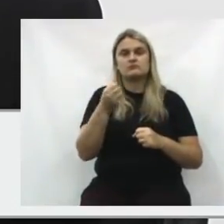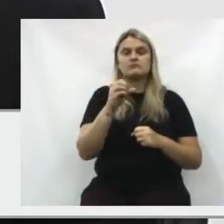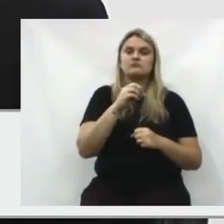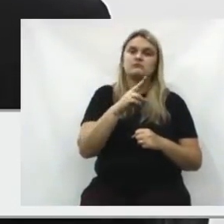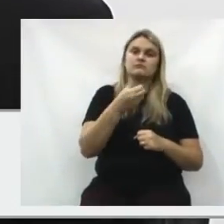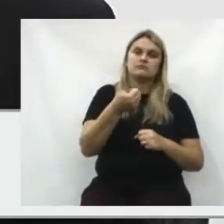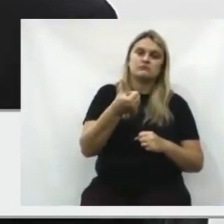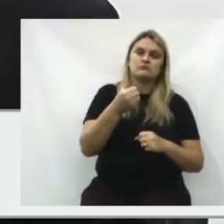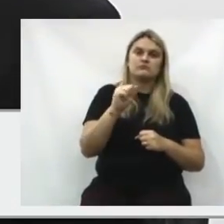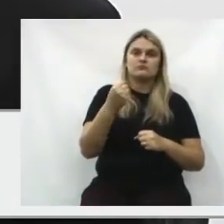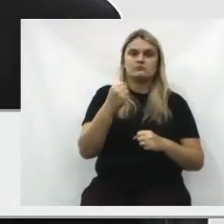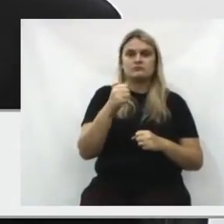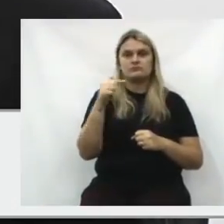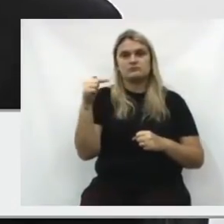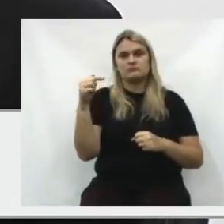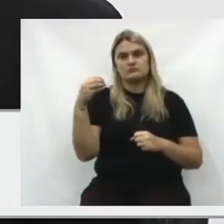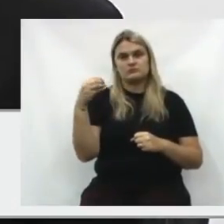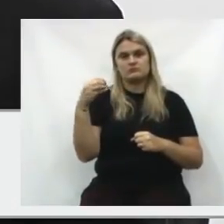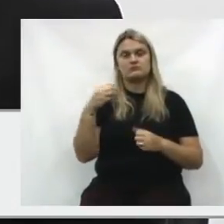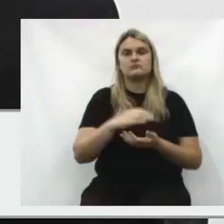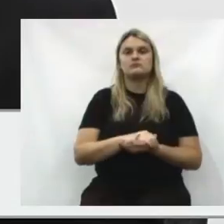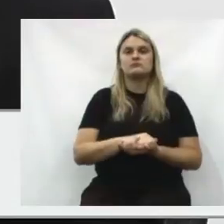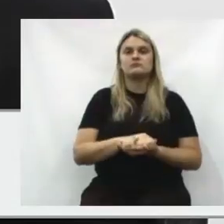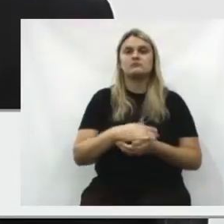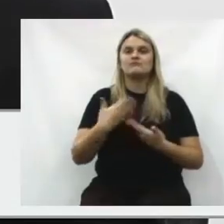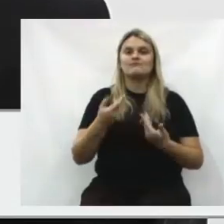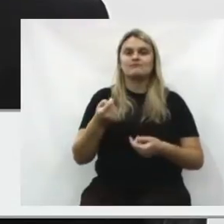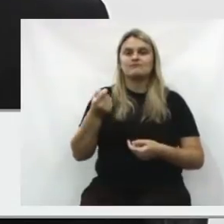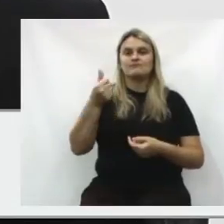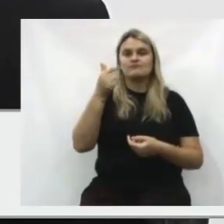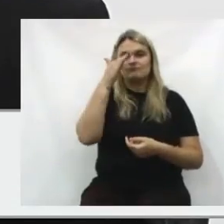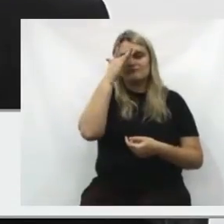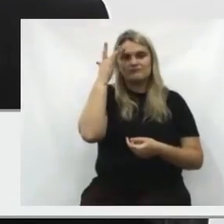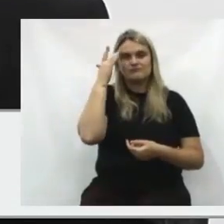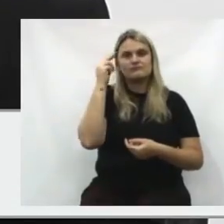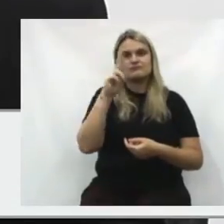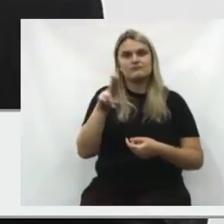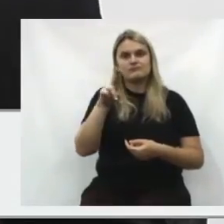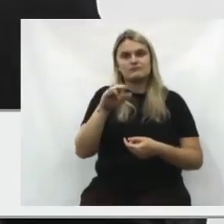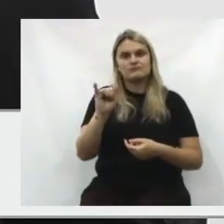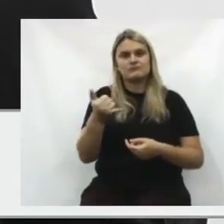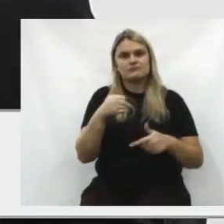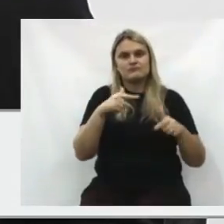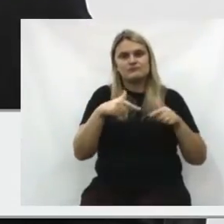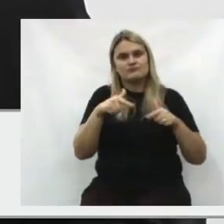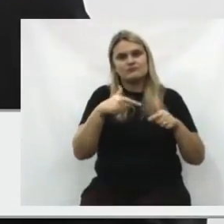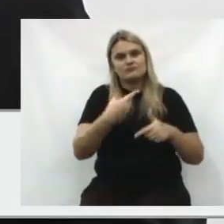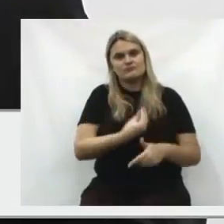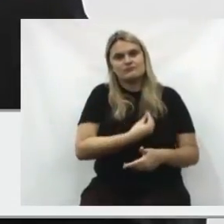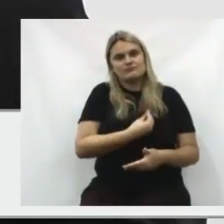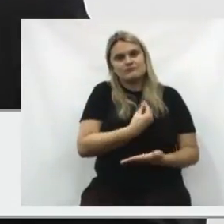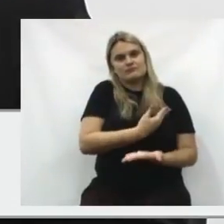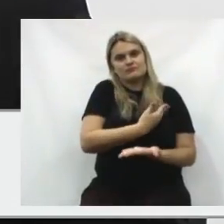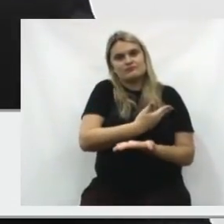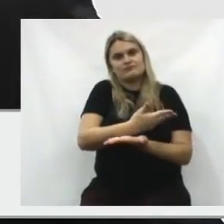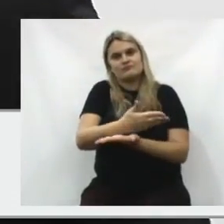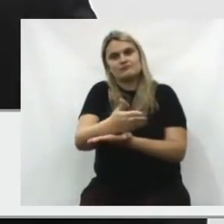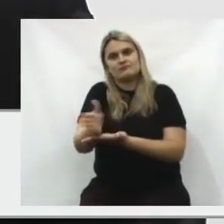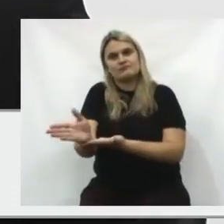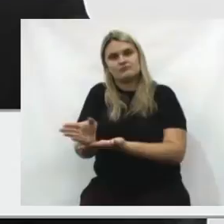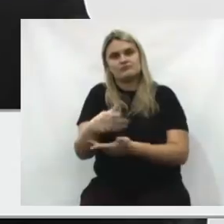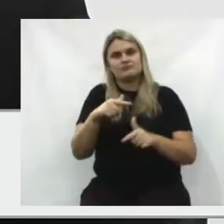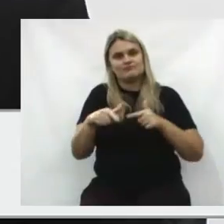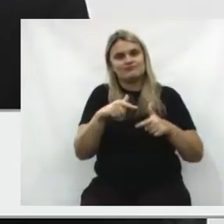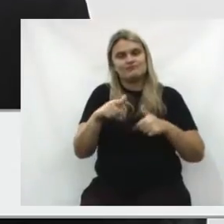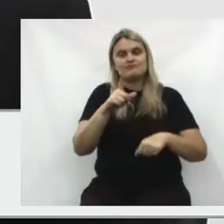aos 66, 68, 70. Então, pouco vai usufruir, vai trabalhar